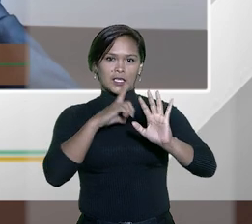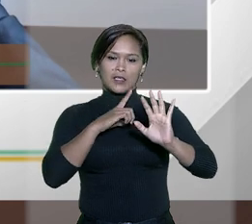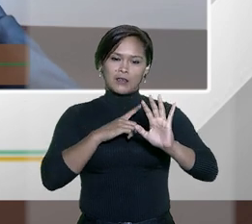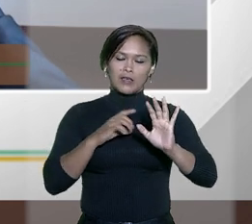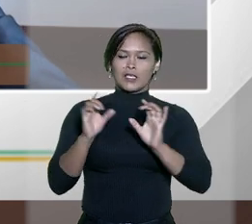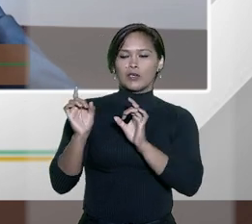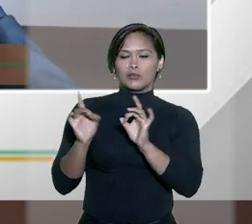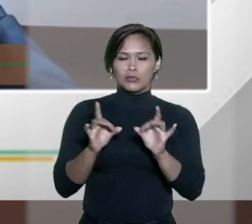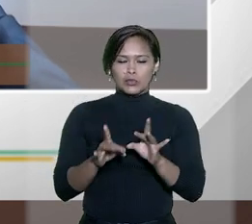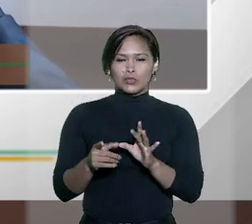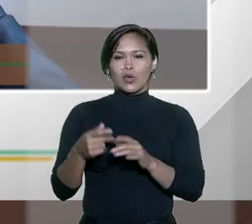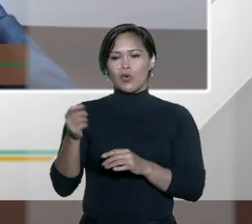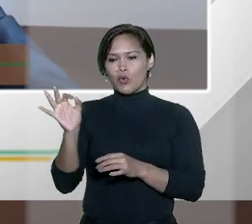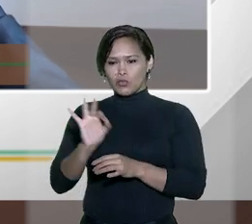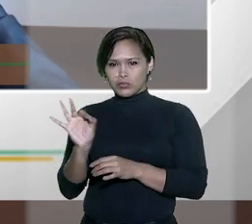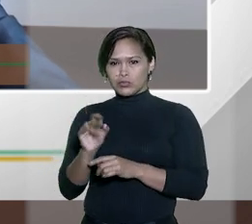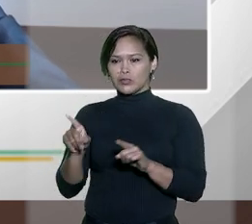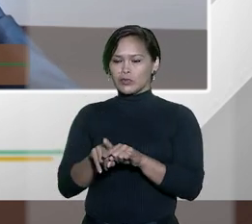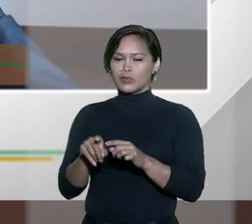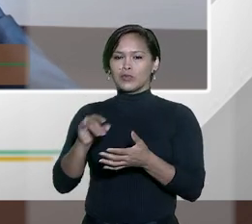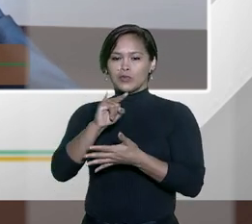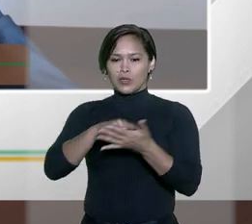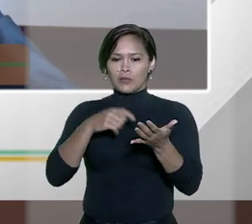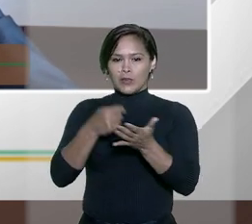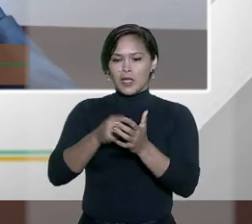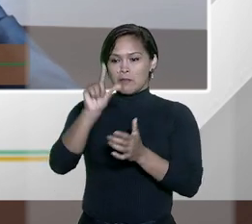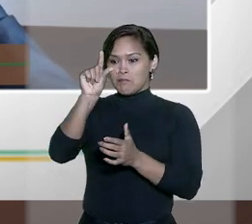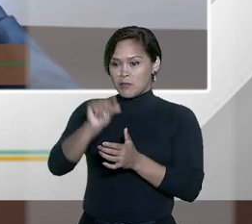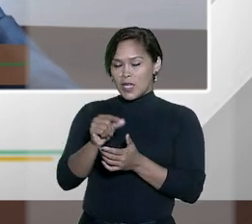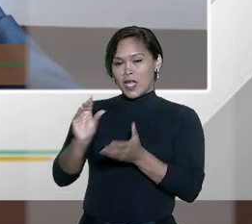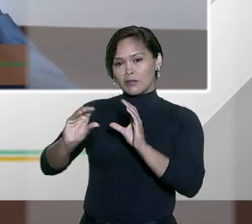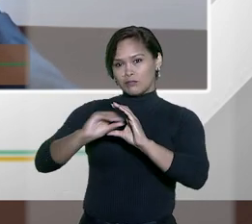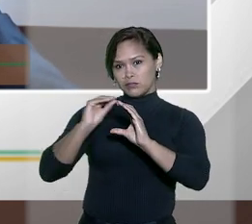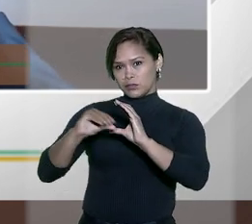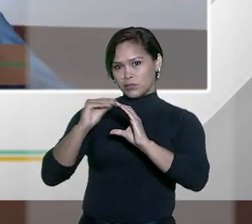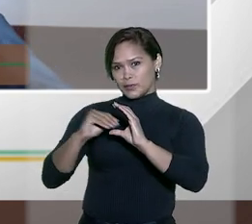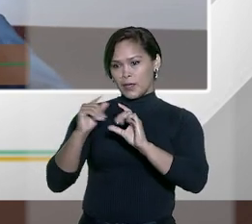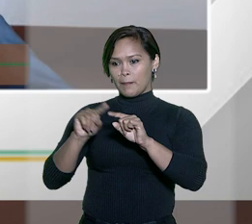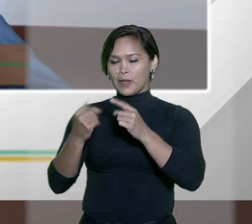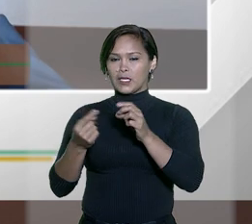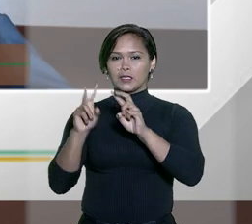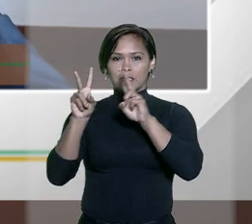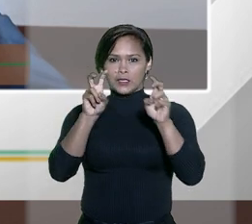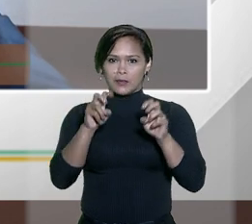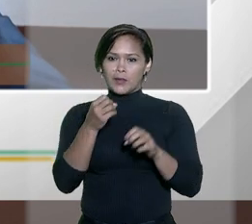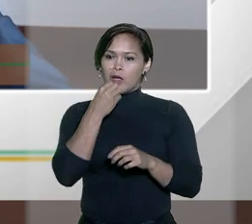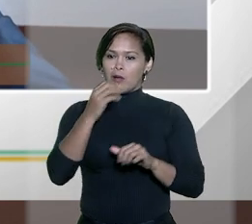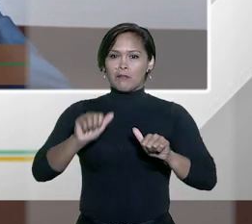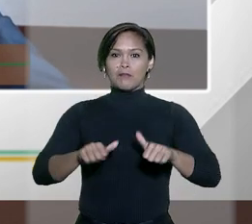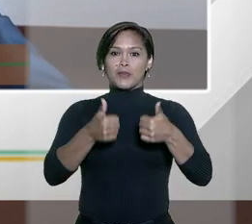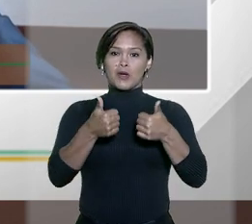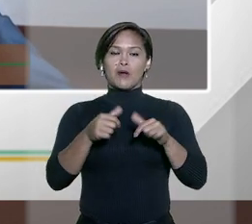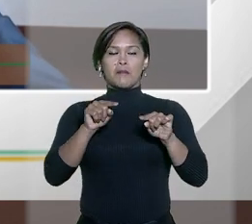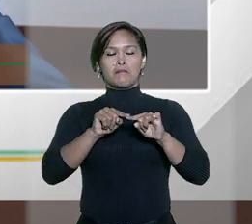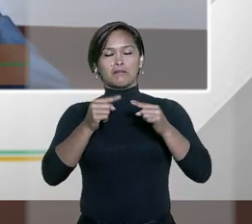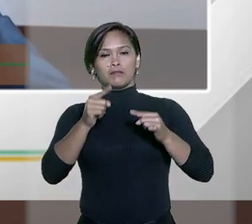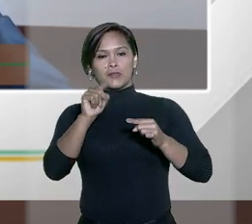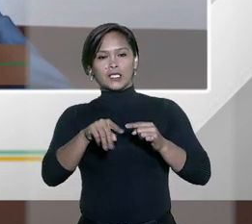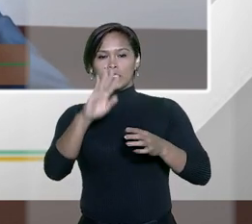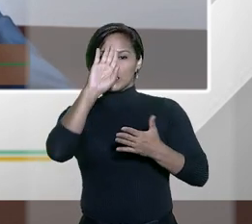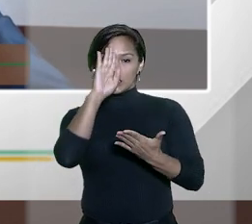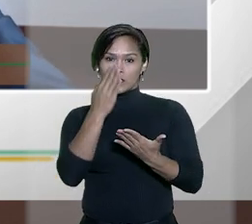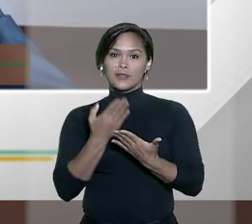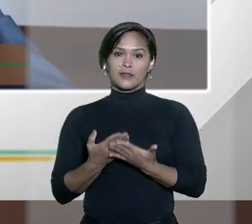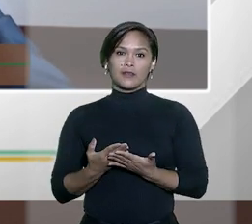que vai haver um desconto no precatório, a pessoa vai receber menos, né? Enfim, esse aspecto obviamente não é positivo, mas